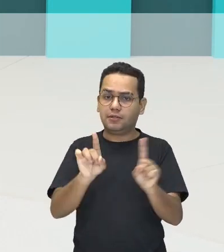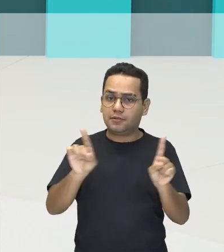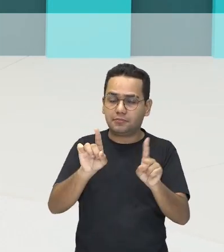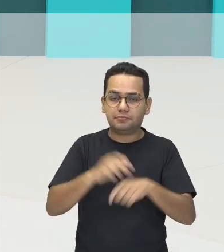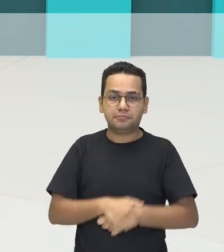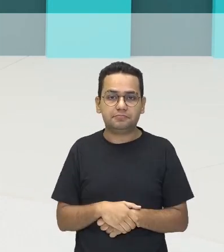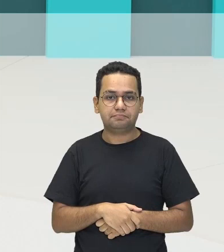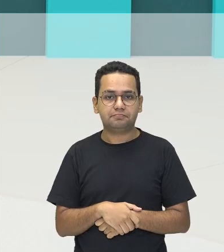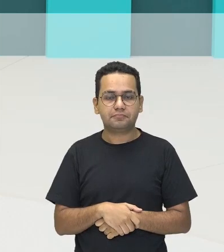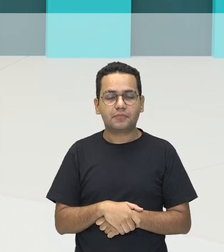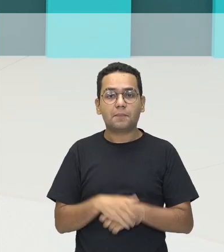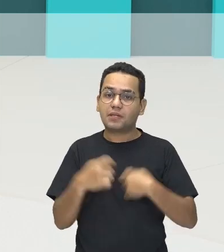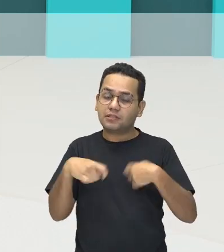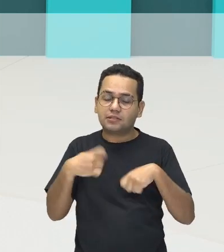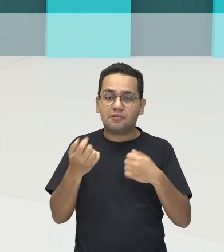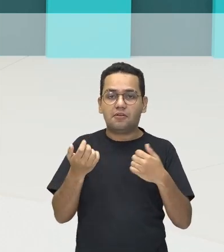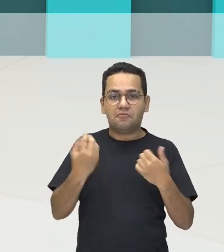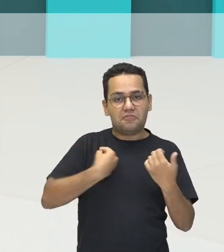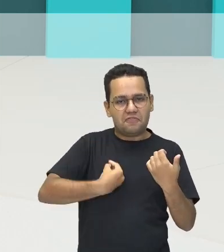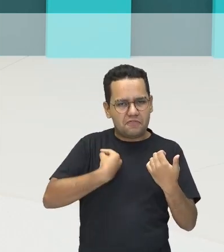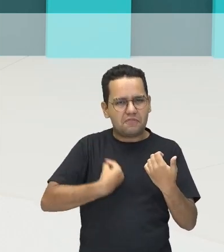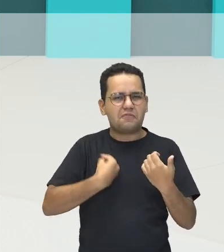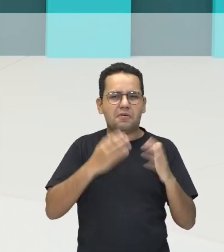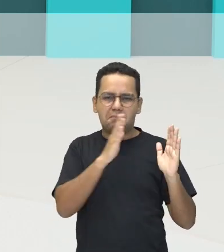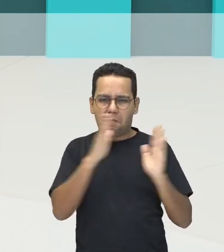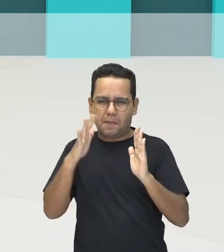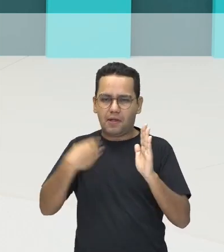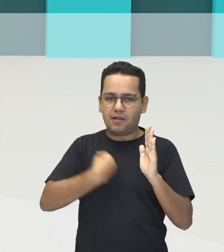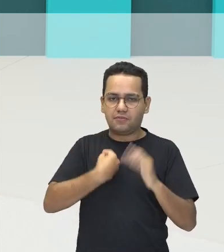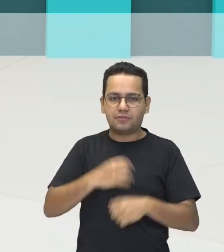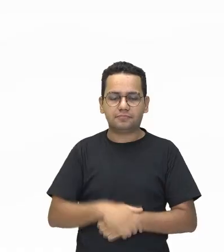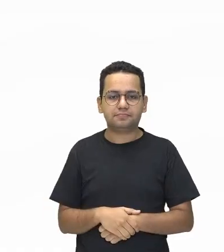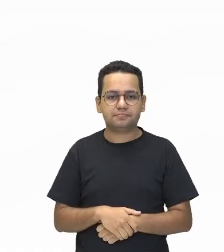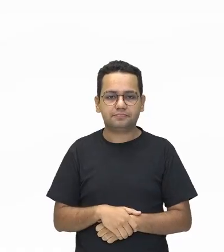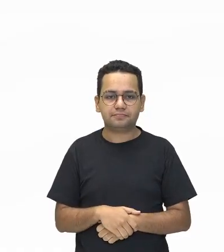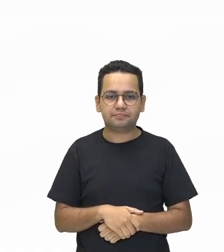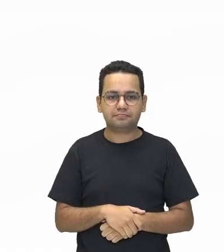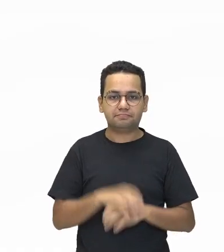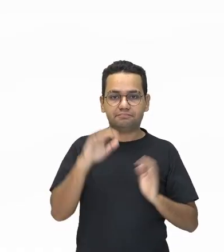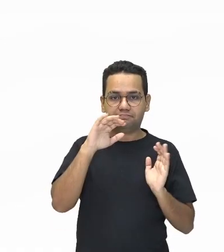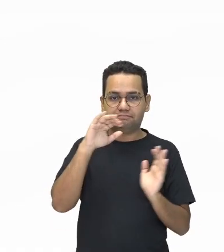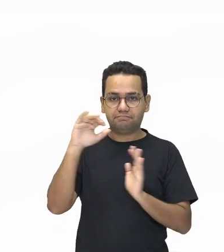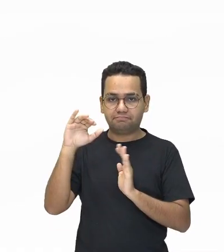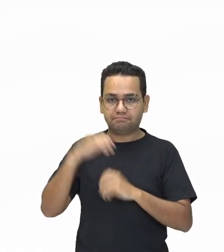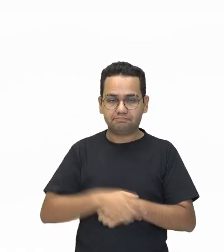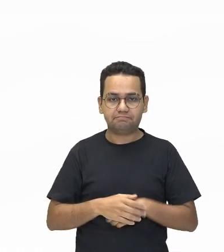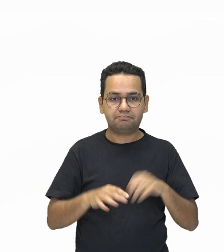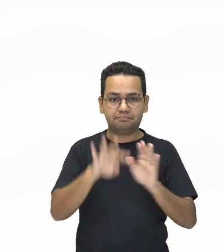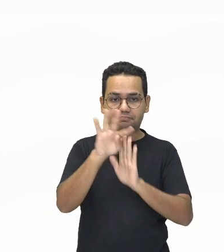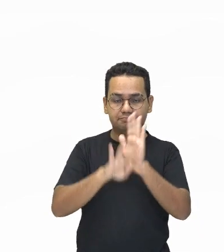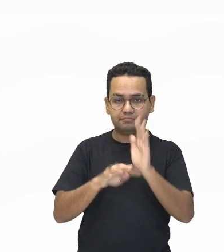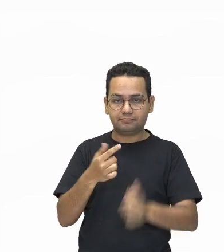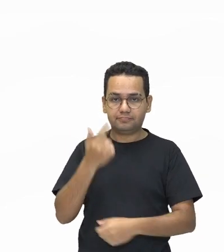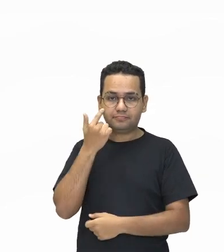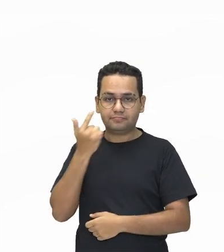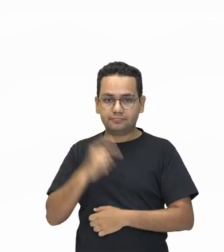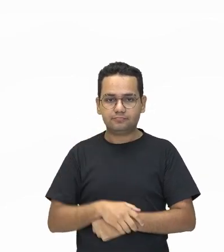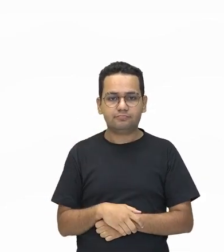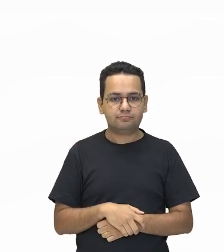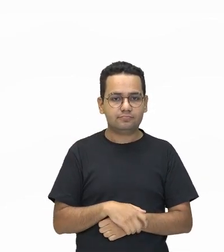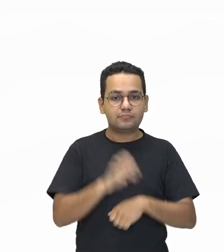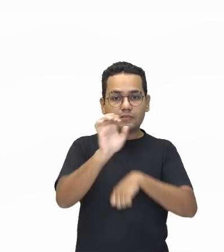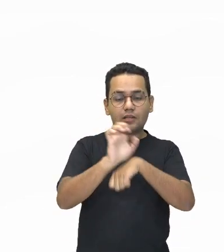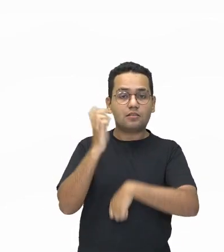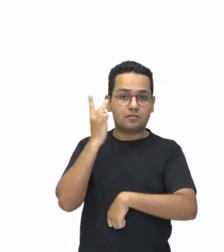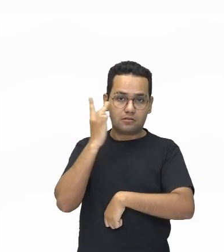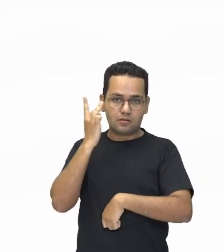da vida. Agora, diferente desse texto, temos um outro, acompanhe aí comigo. Olha o que diz o segundo texto. São Paulo tem quase